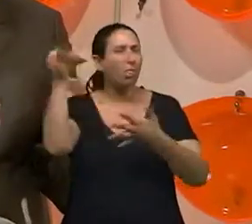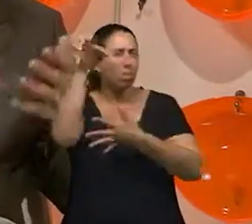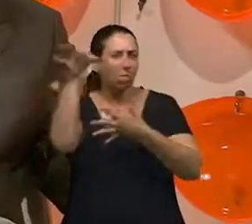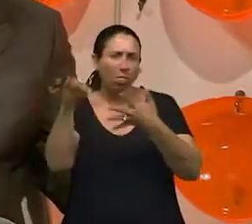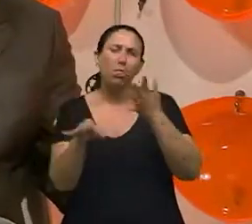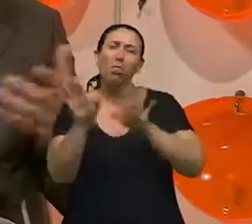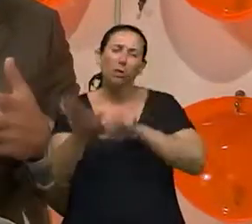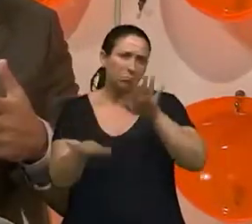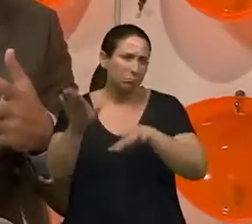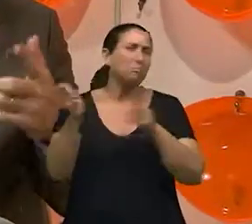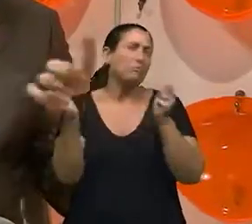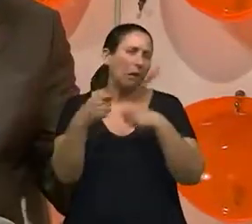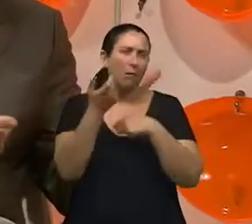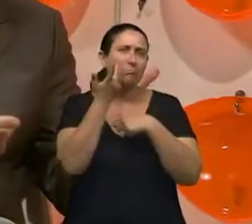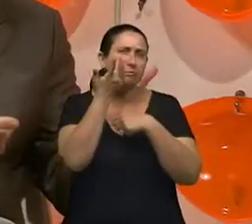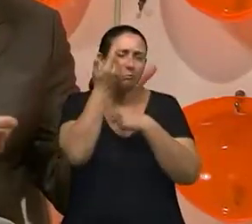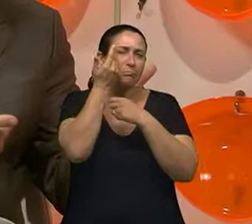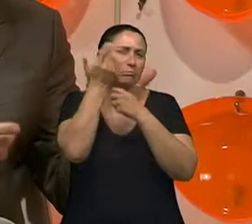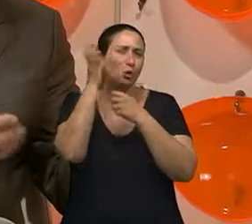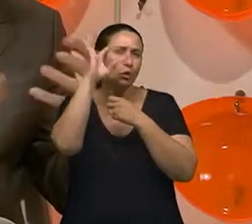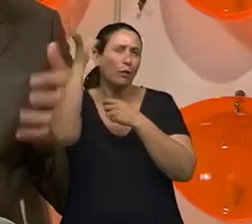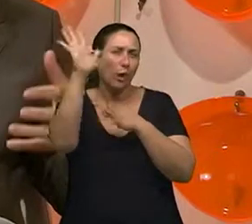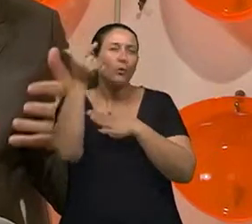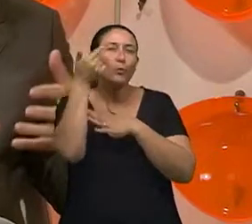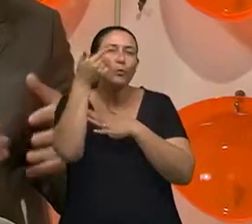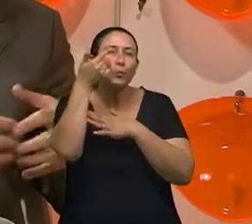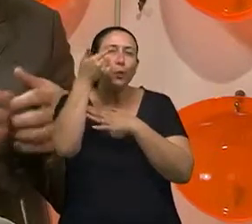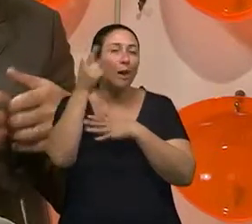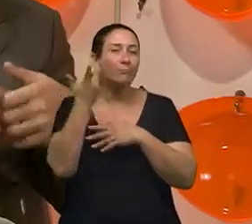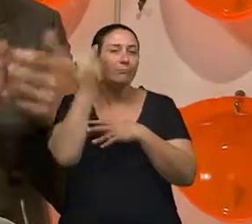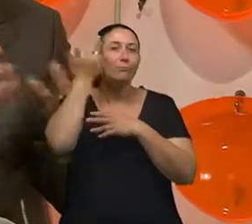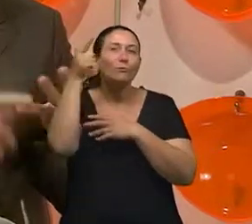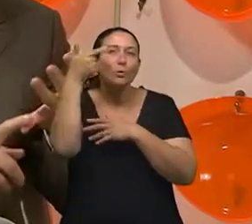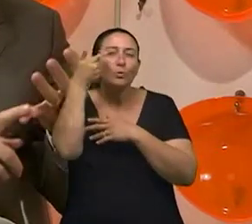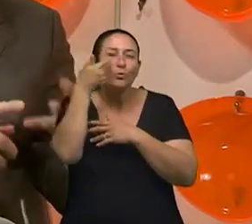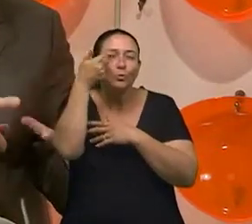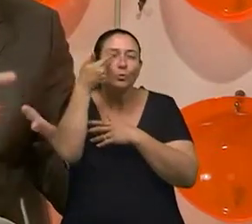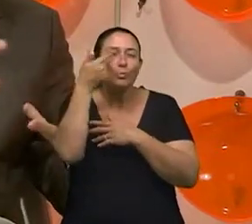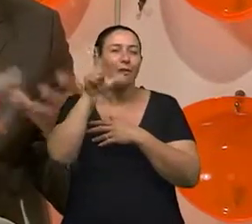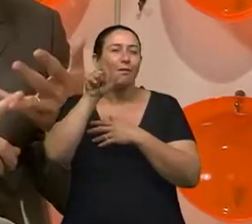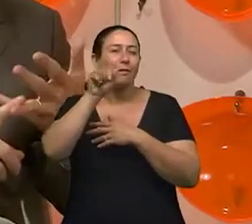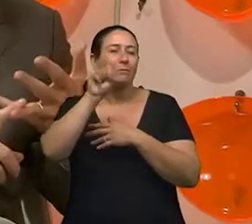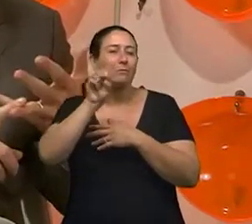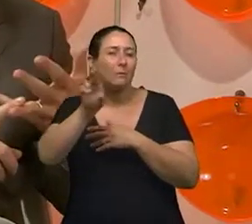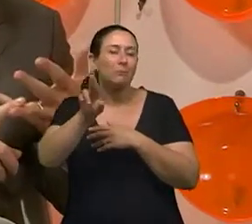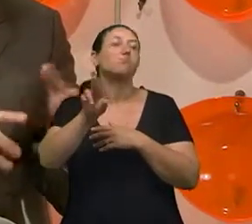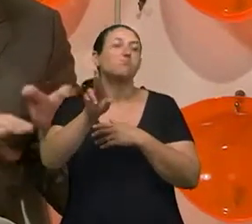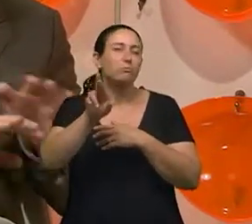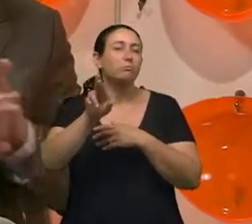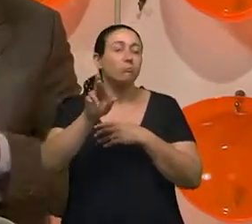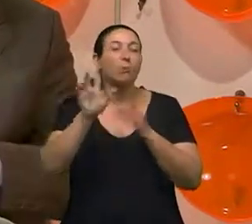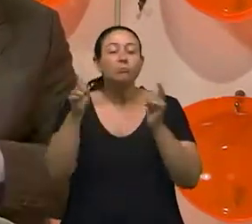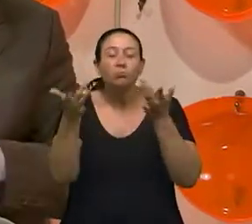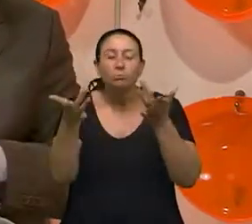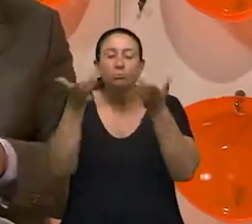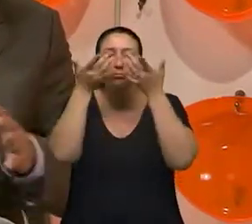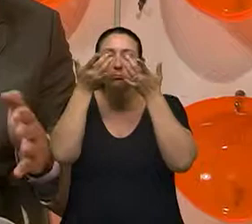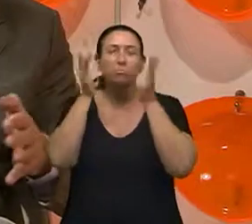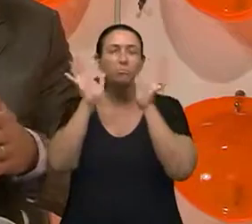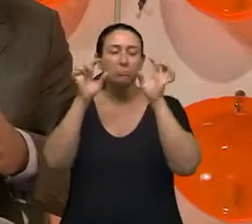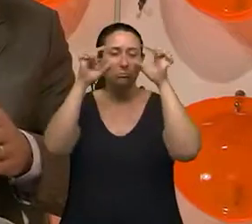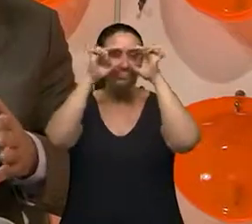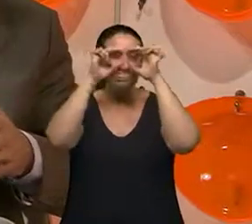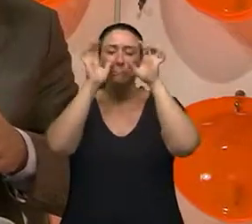cada uma, de correção cirúrgica através do laser. Então, é possível, pessoa dependente de óculos ou de lente de contato, deixar essa